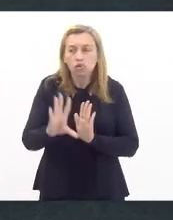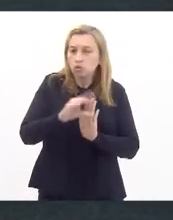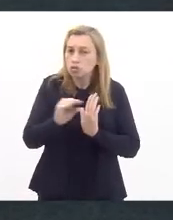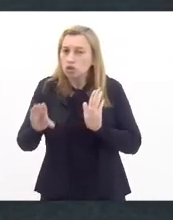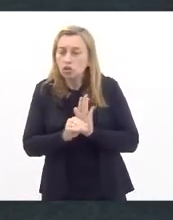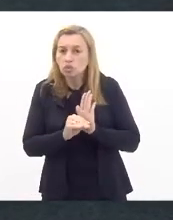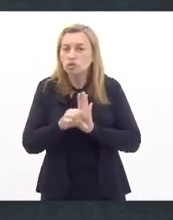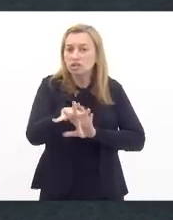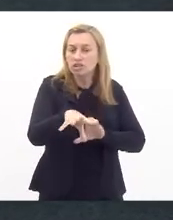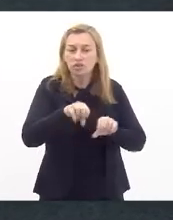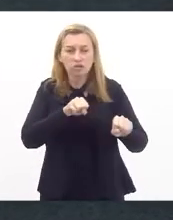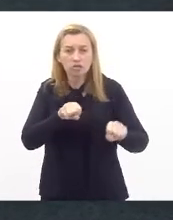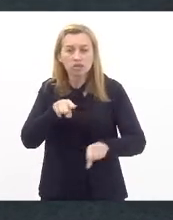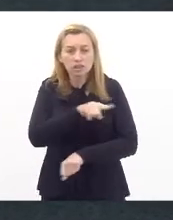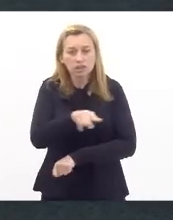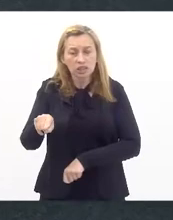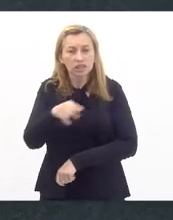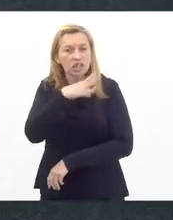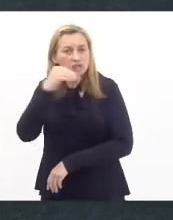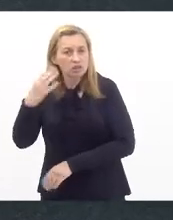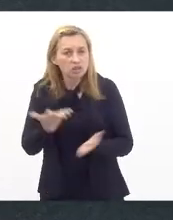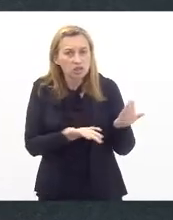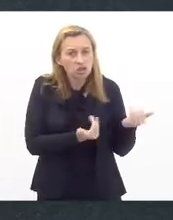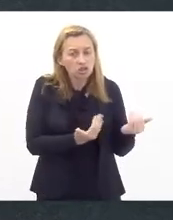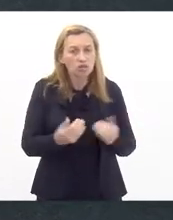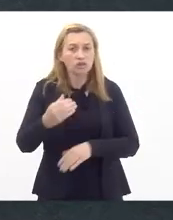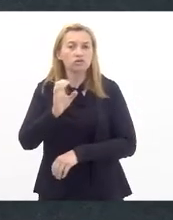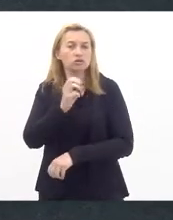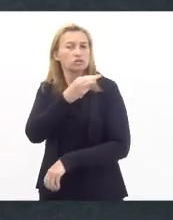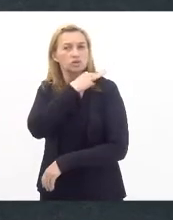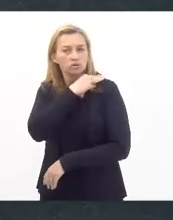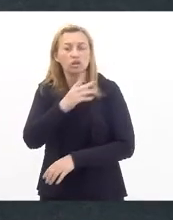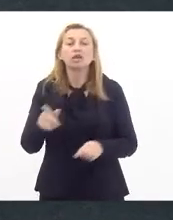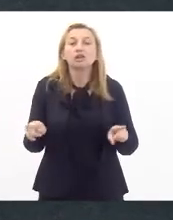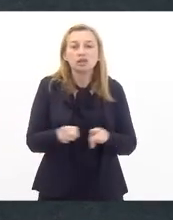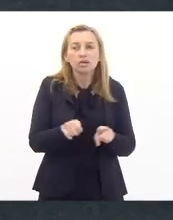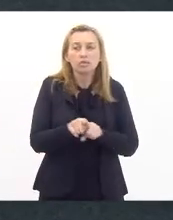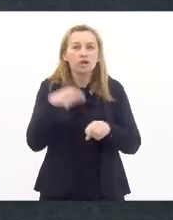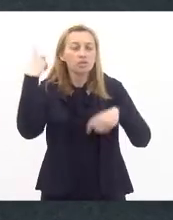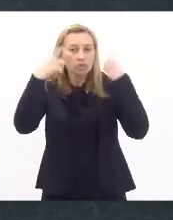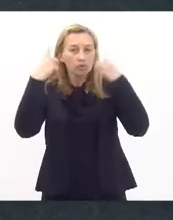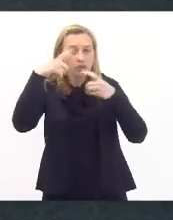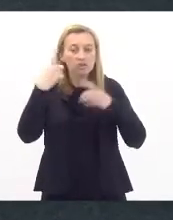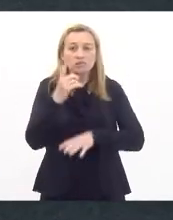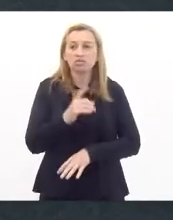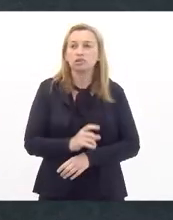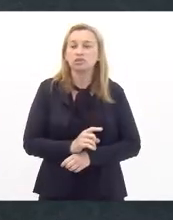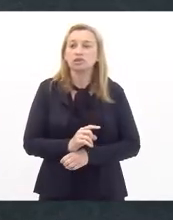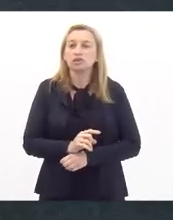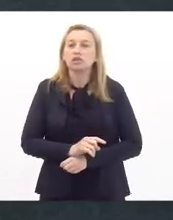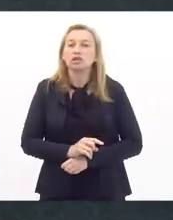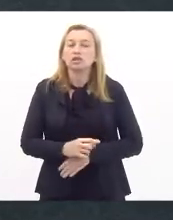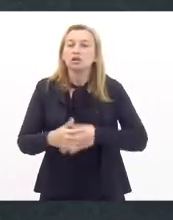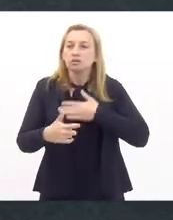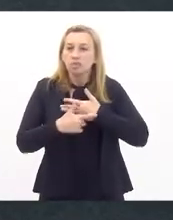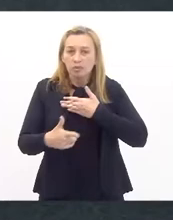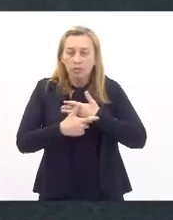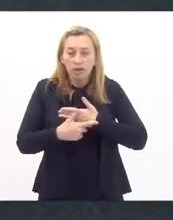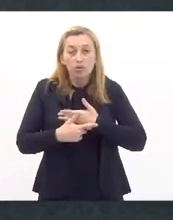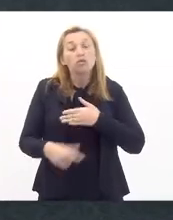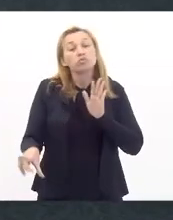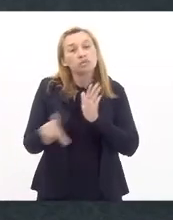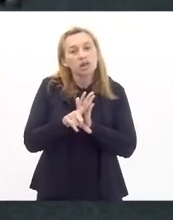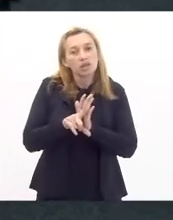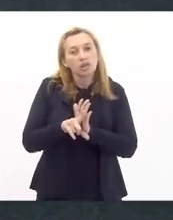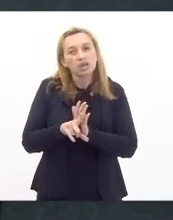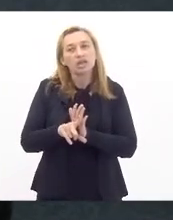conteúdo da formação de cidadão lescentes desse jovem no ensino médio e também ela está a garantir o papel como prevê